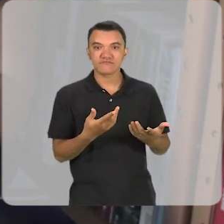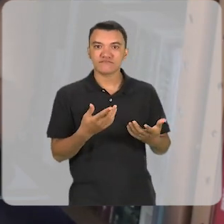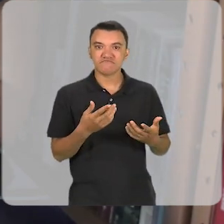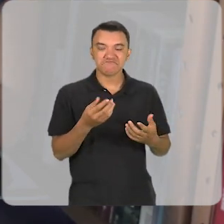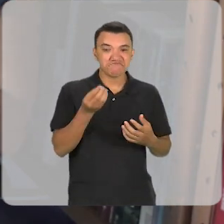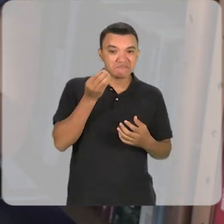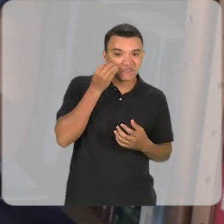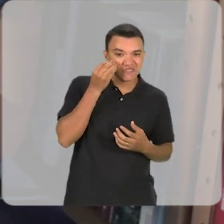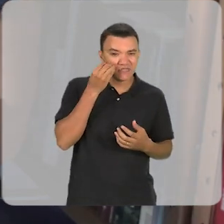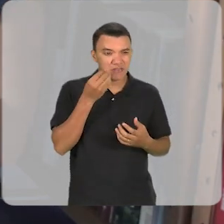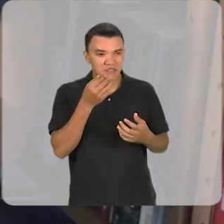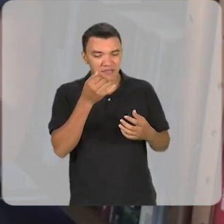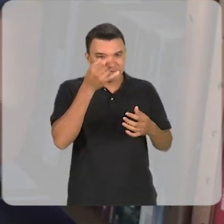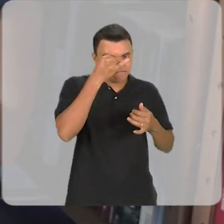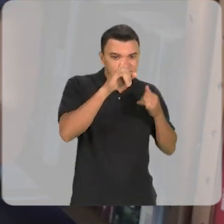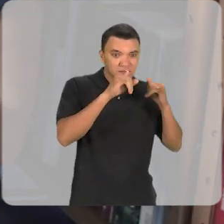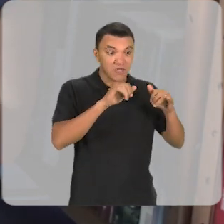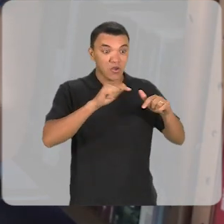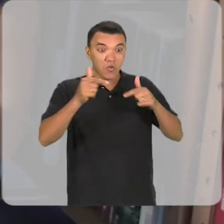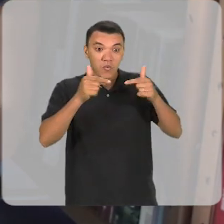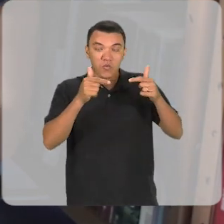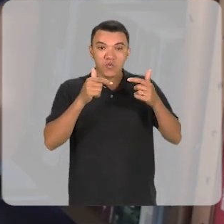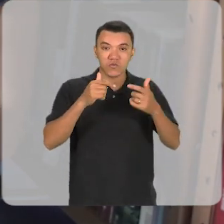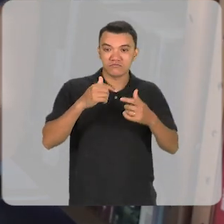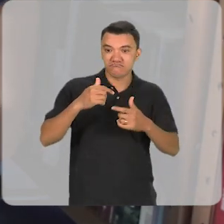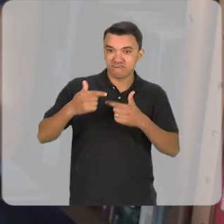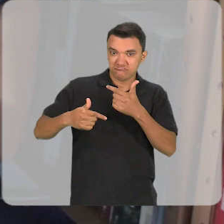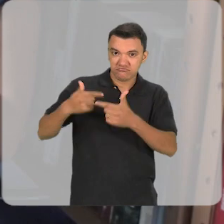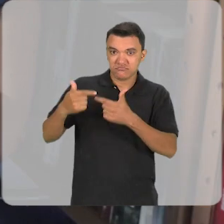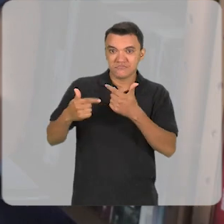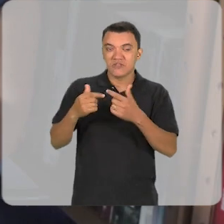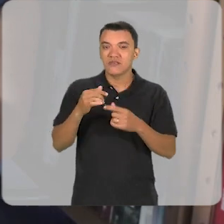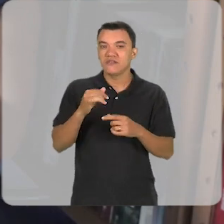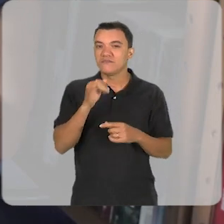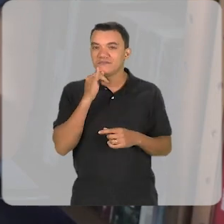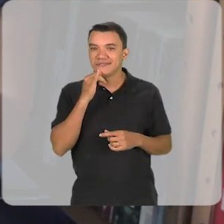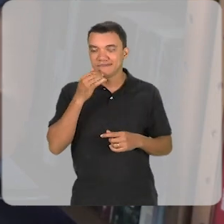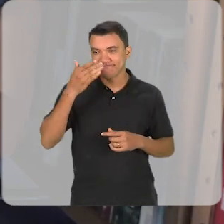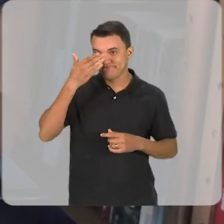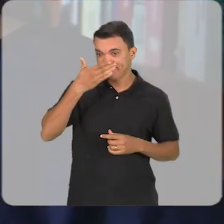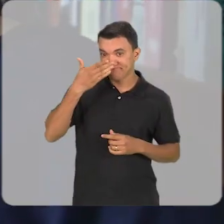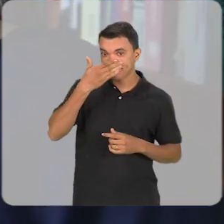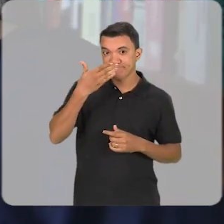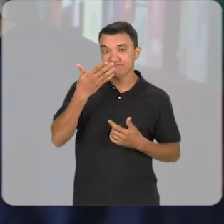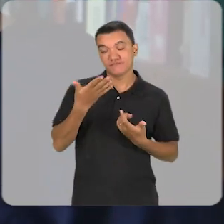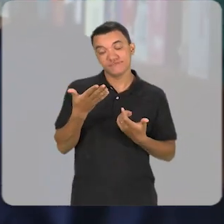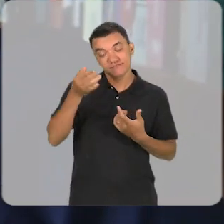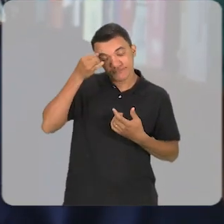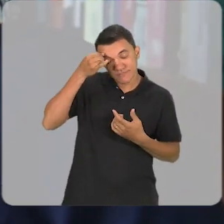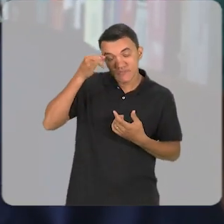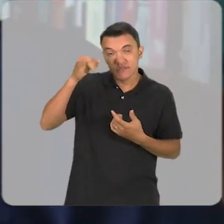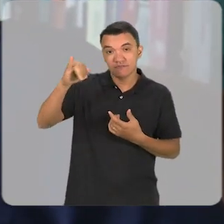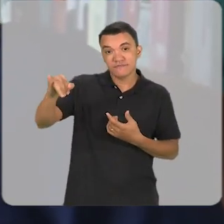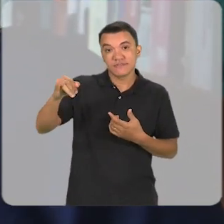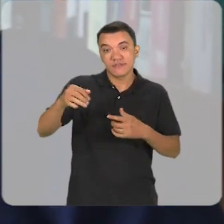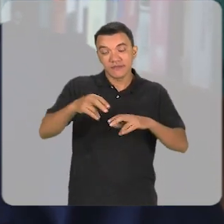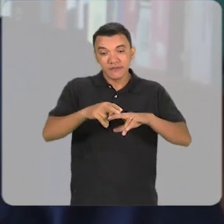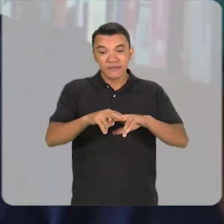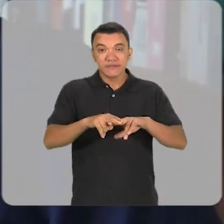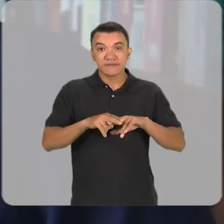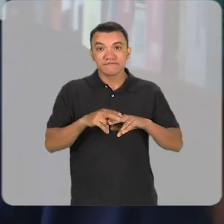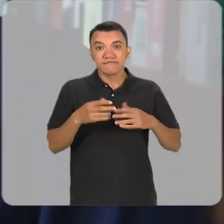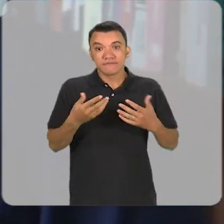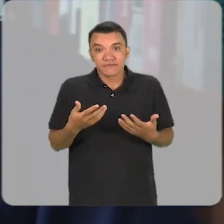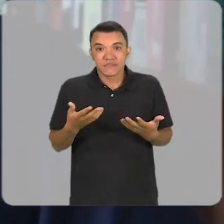forma escapar de outras atividades, né, que seriam como a prostituição, né, e que, portanto, teriam muito